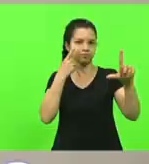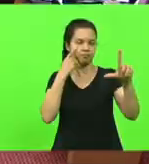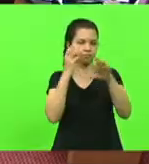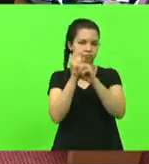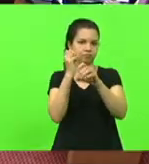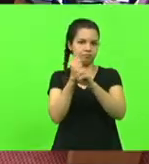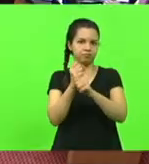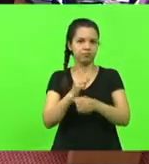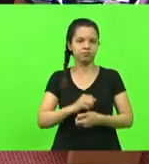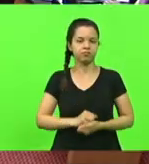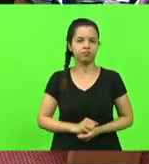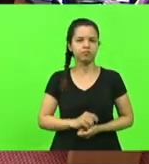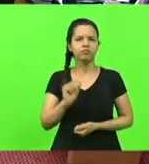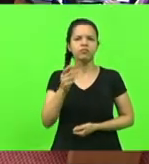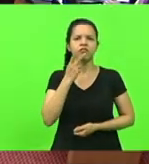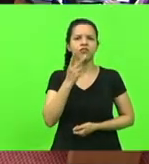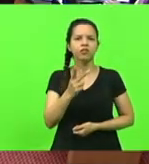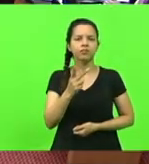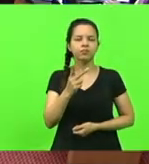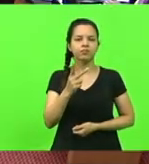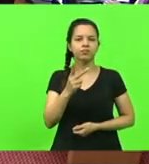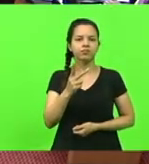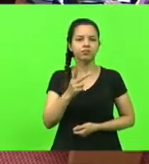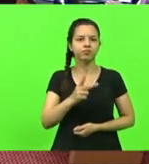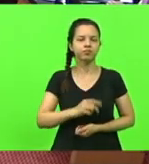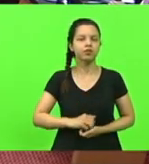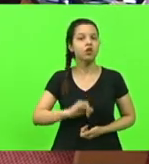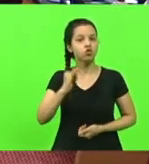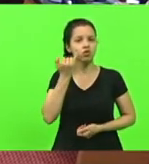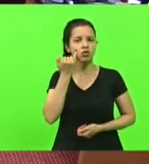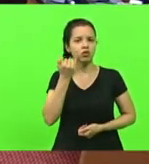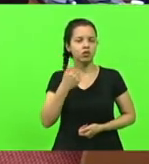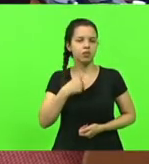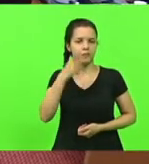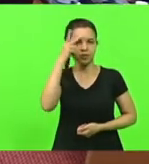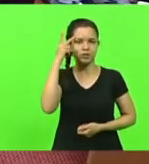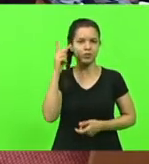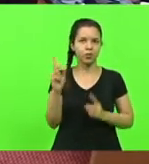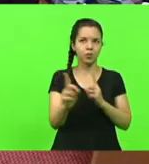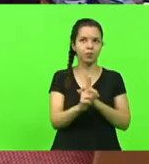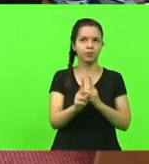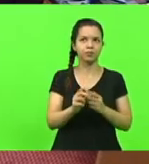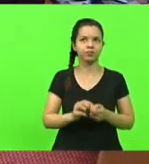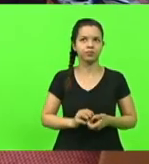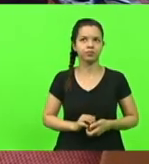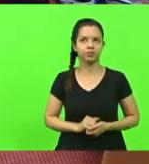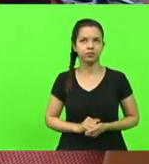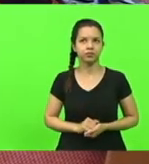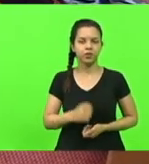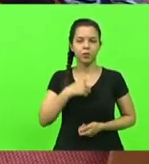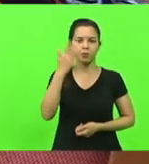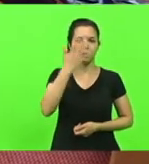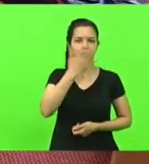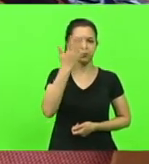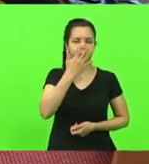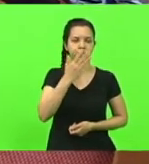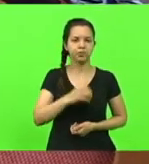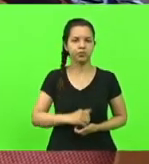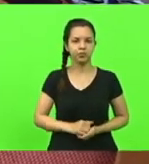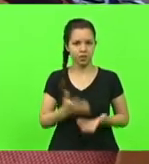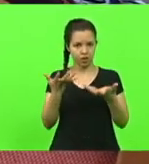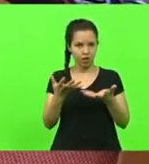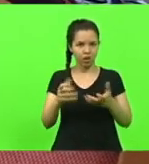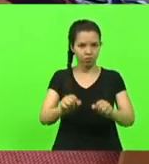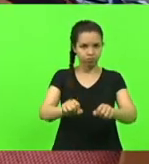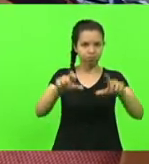Quem está falando que eu não... Gessé, favor. É que tem gente na minha frente aqui. Deputado Gessé. Não consegui vê-lo. Vossa Excelência quer que abra o